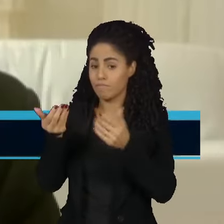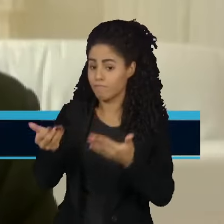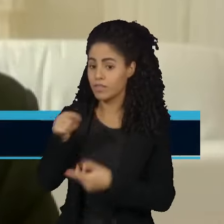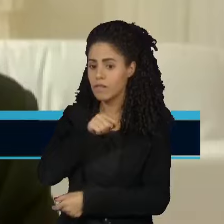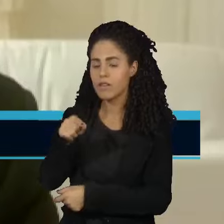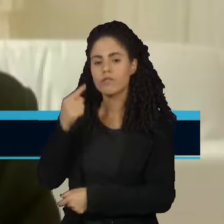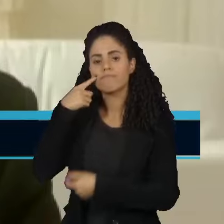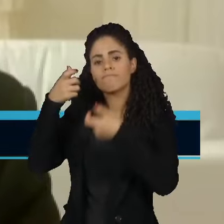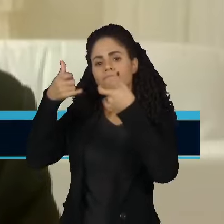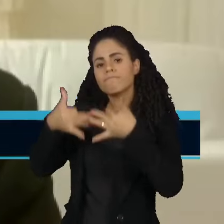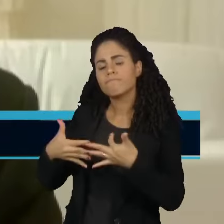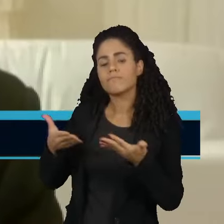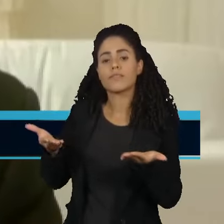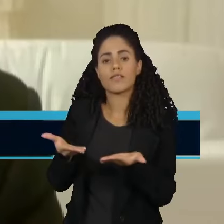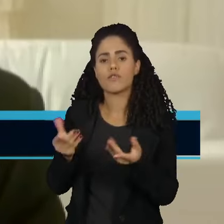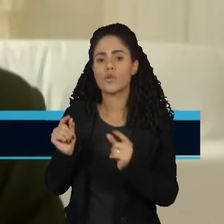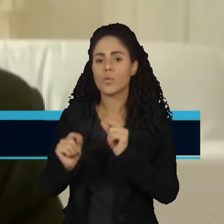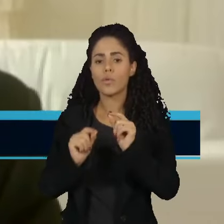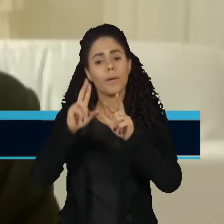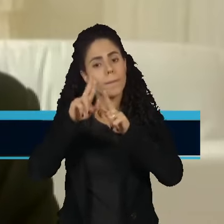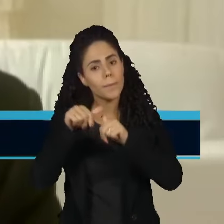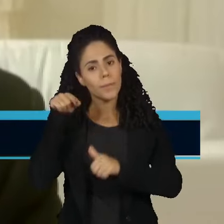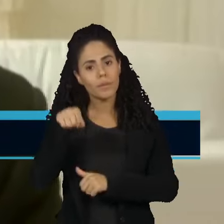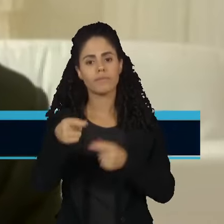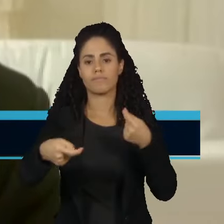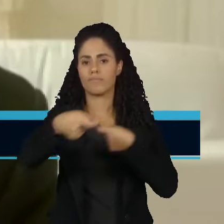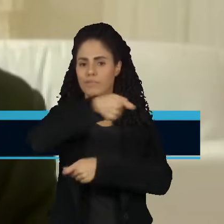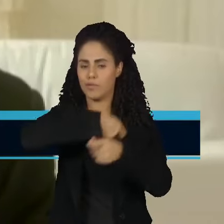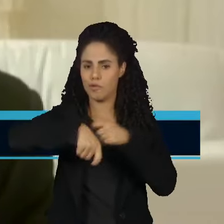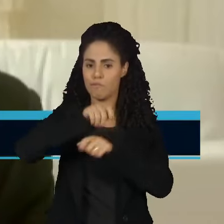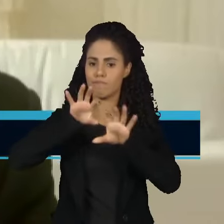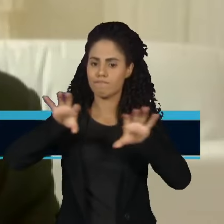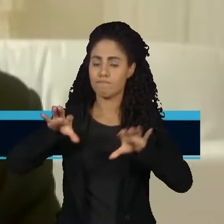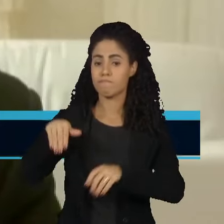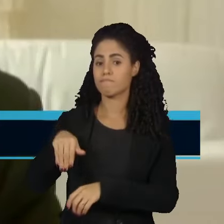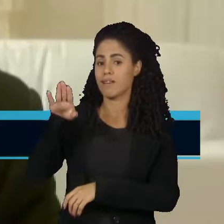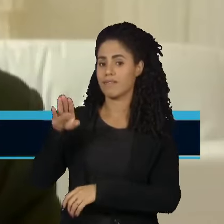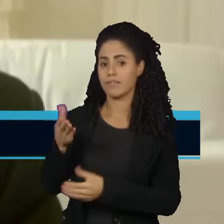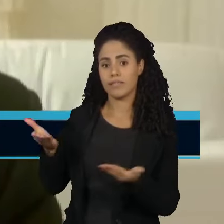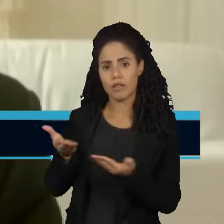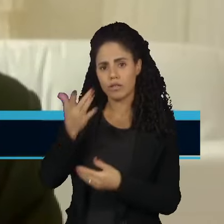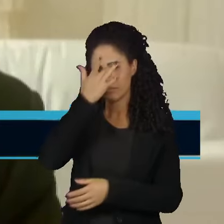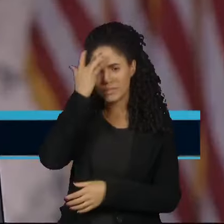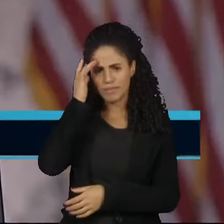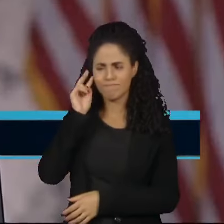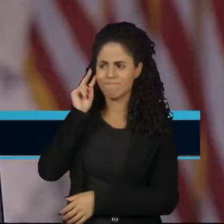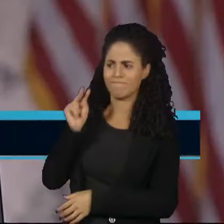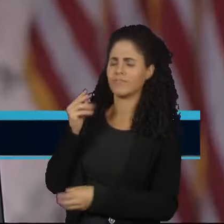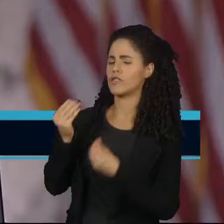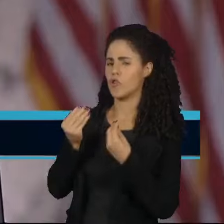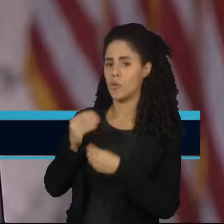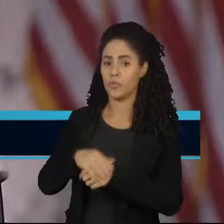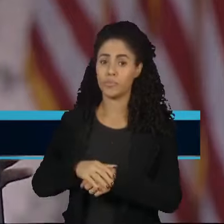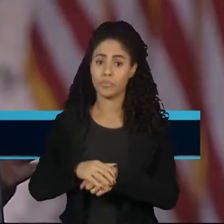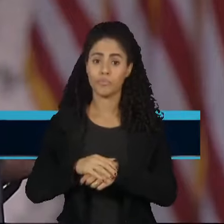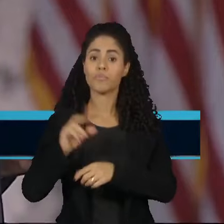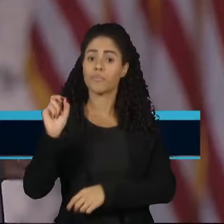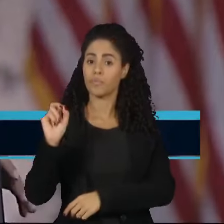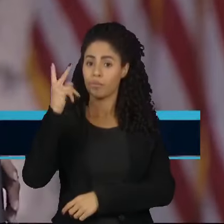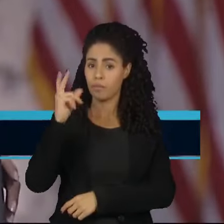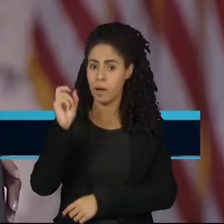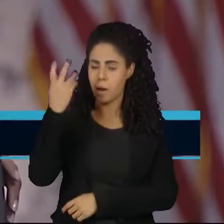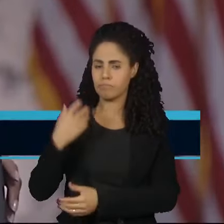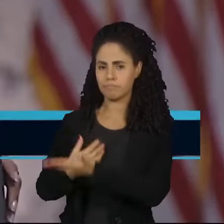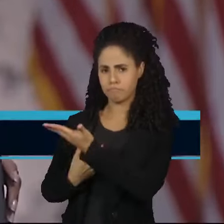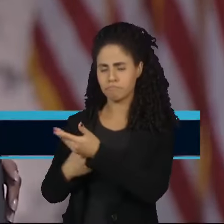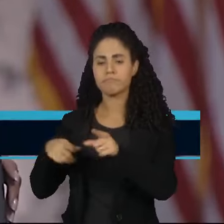a explicação mais crível é puramente econômica. E muita gente está olhando para os variáveis errados. A candidata democrata Kamala